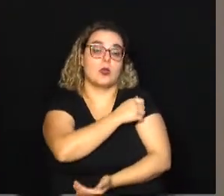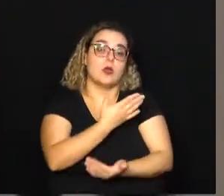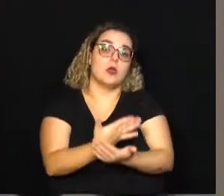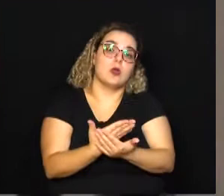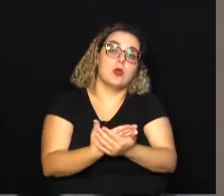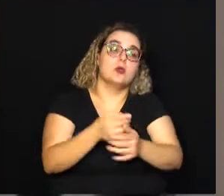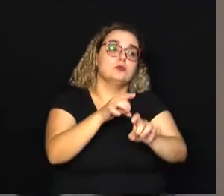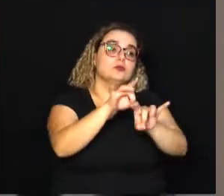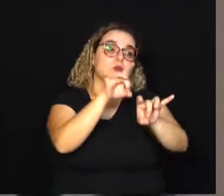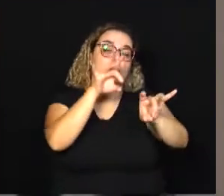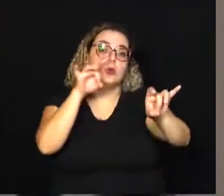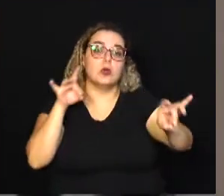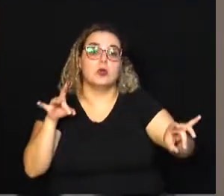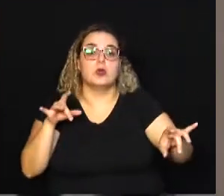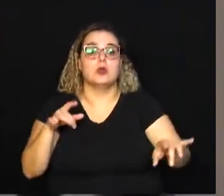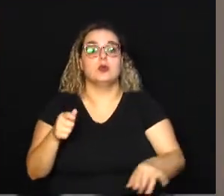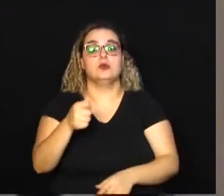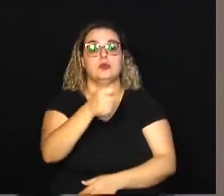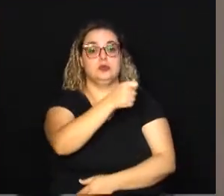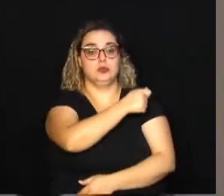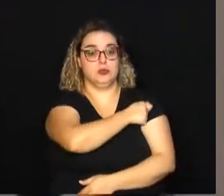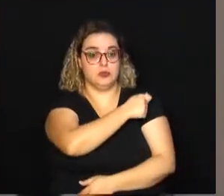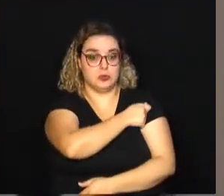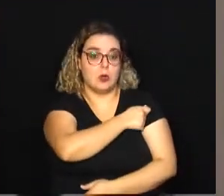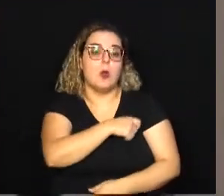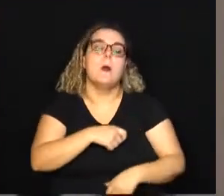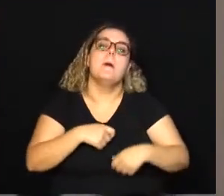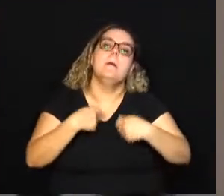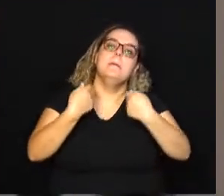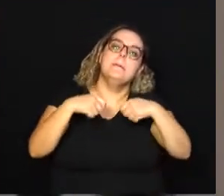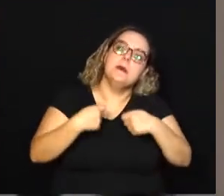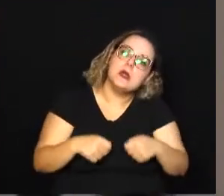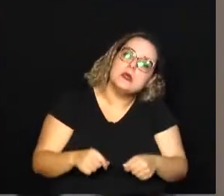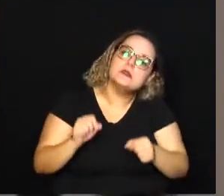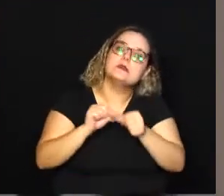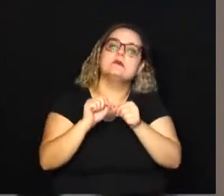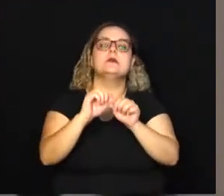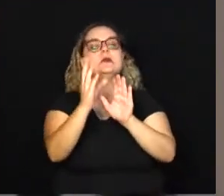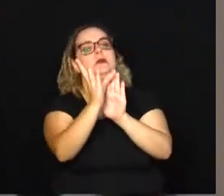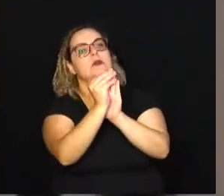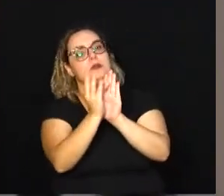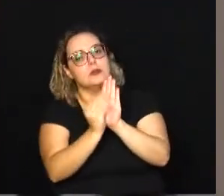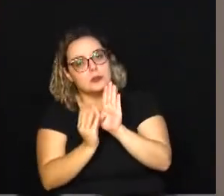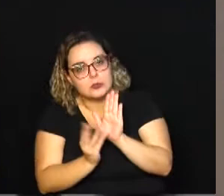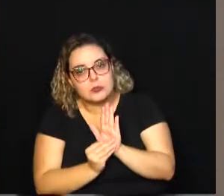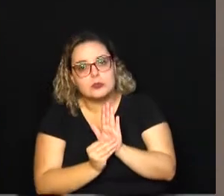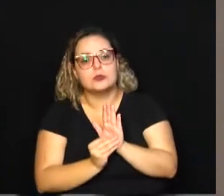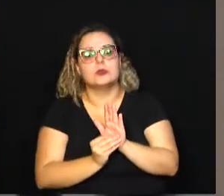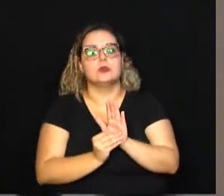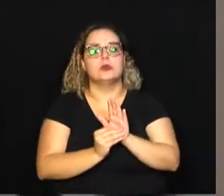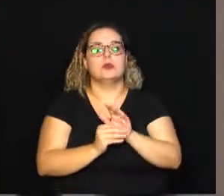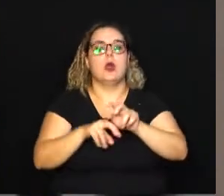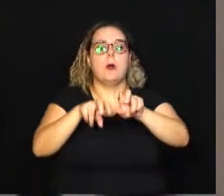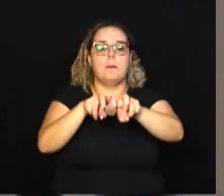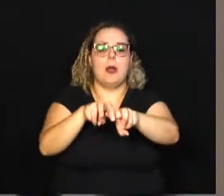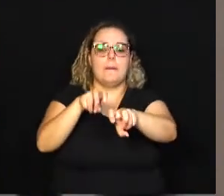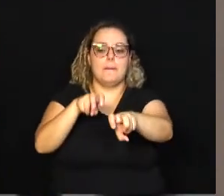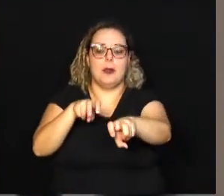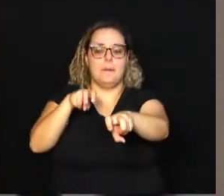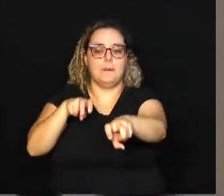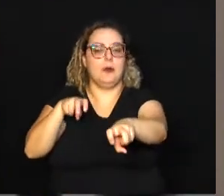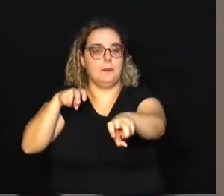transmissiva, em que os alunos têm que reproduzir conteúdos, todo mundo sentado um atrás do